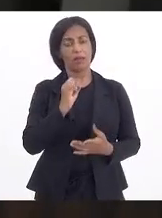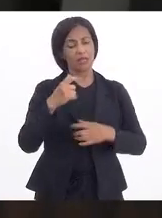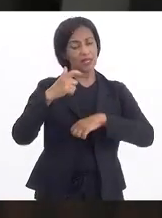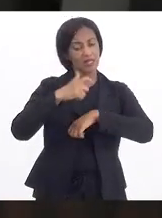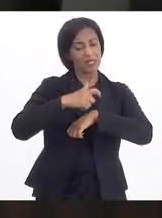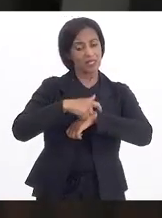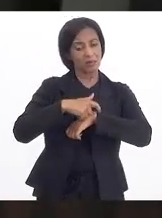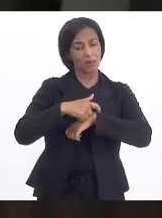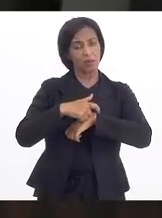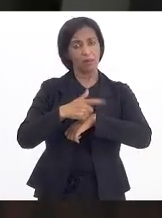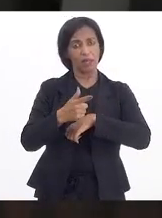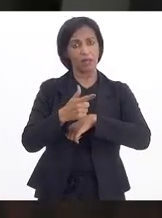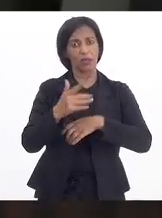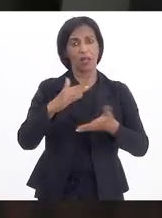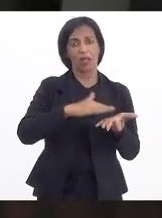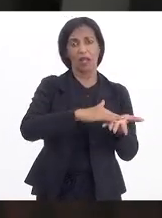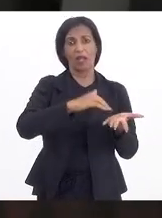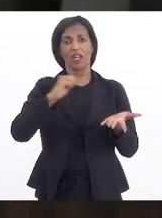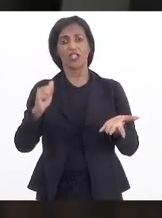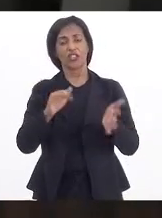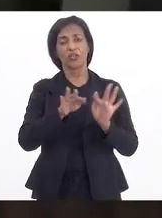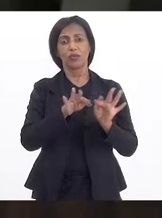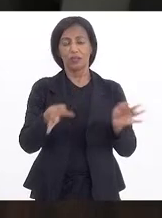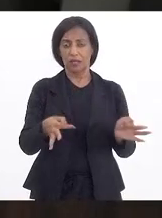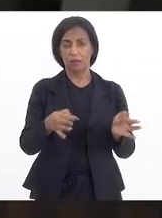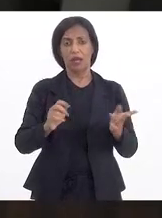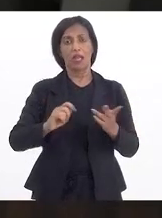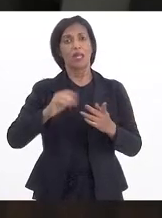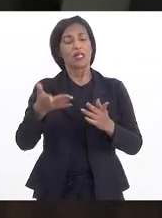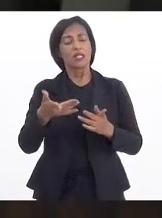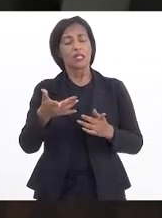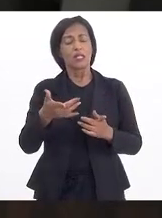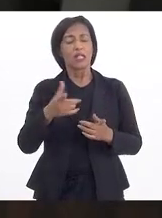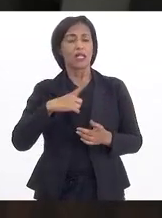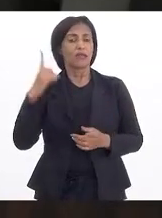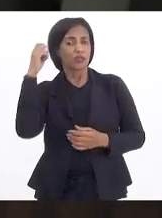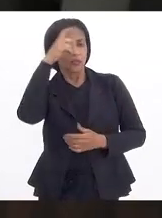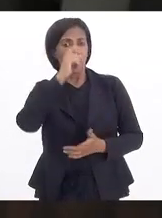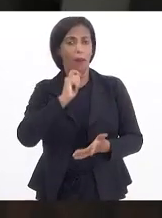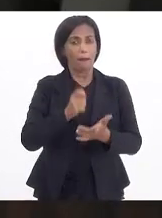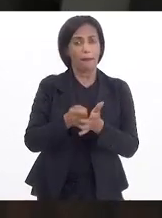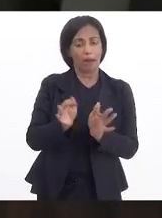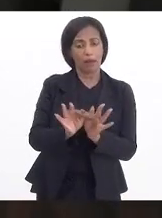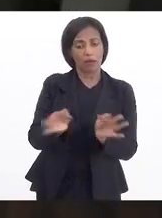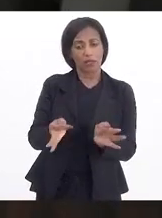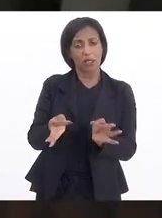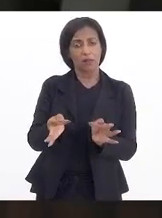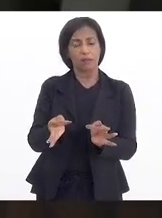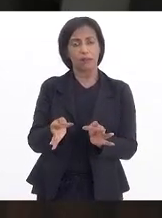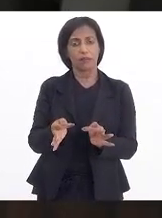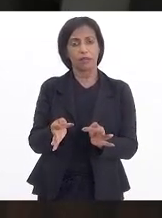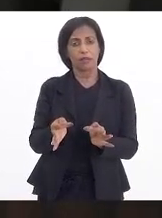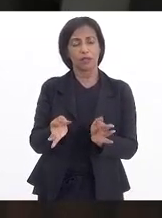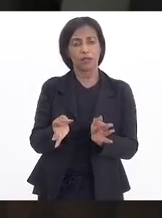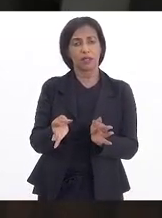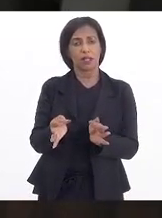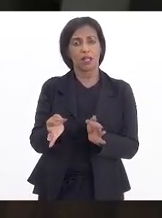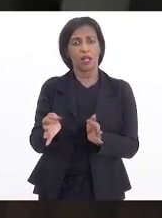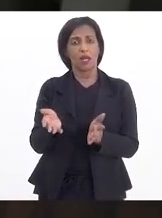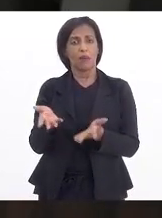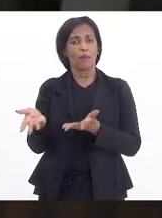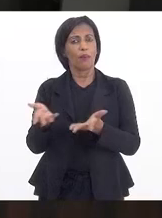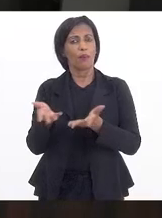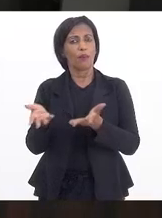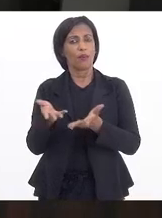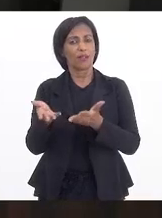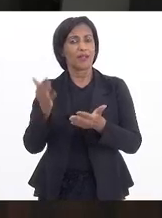nesse primeiro momento ela é penalizado Ela retirada do simples ela teve dificuldade de pagar um simples uma modalidade que é mais